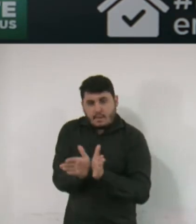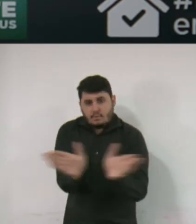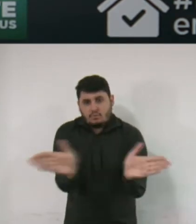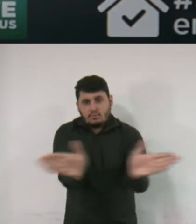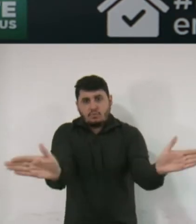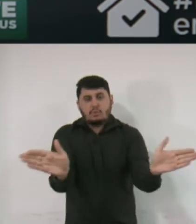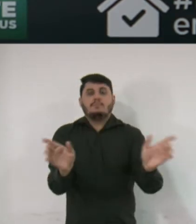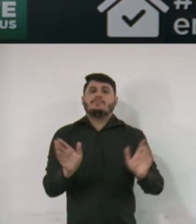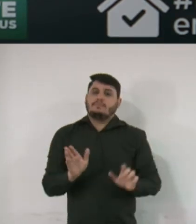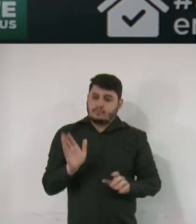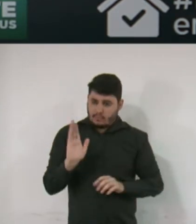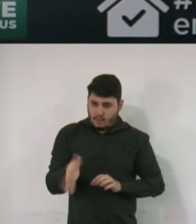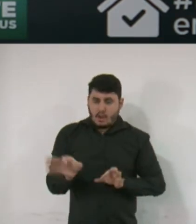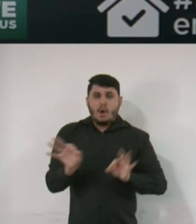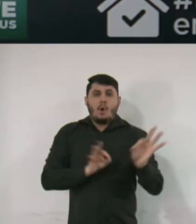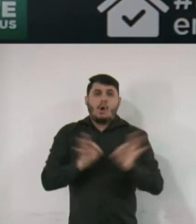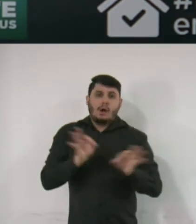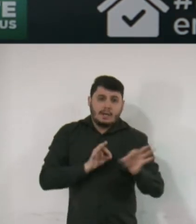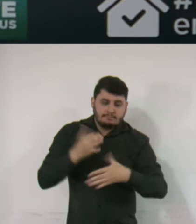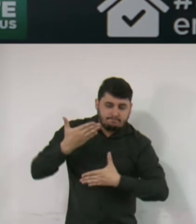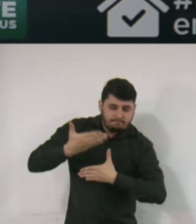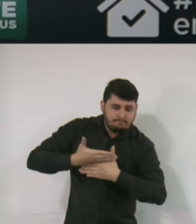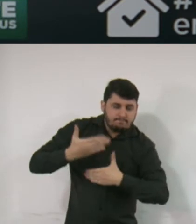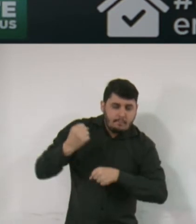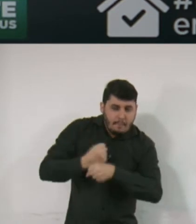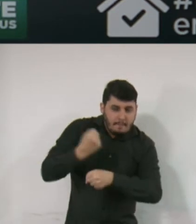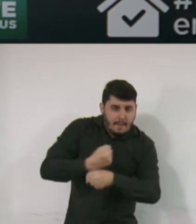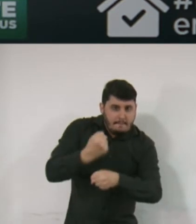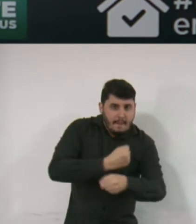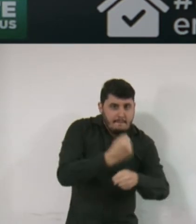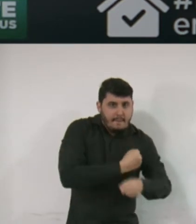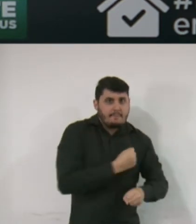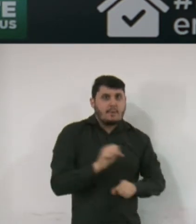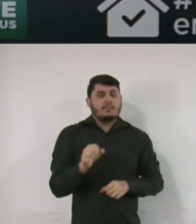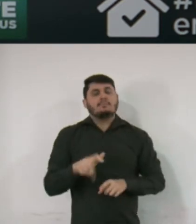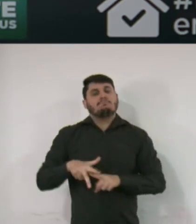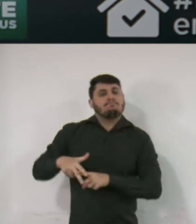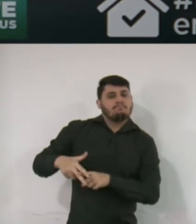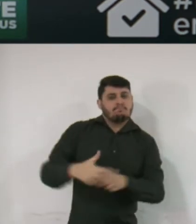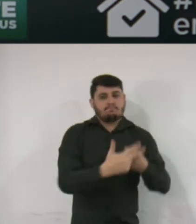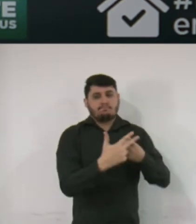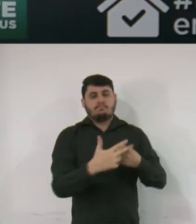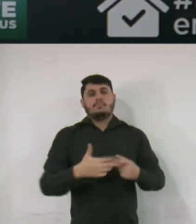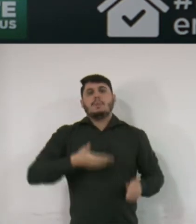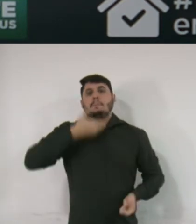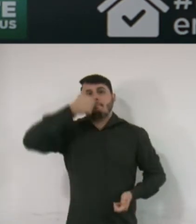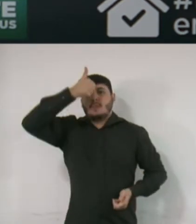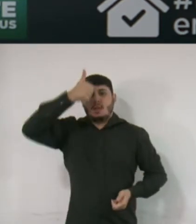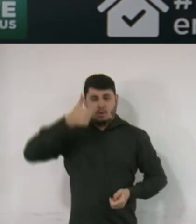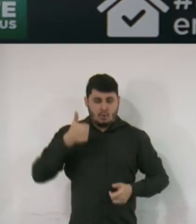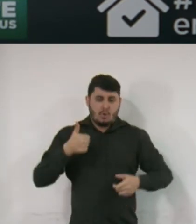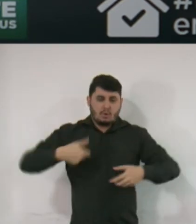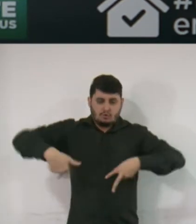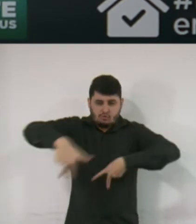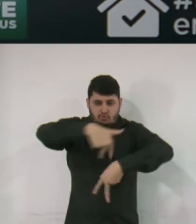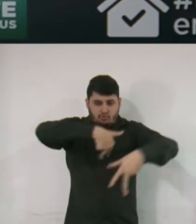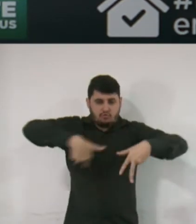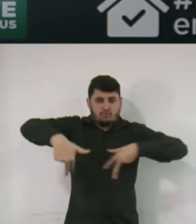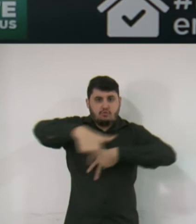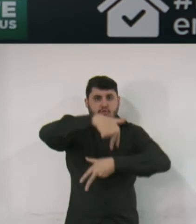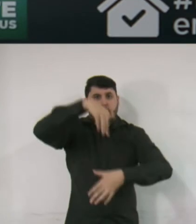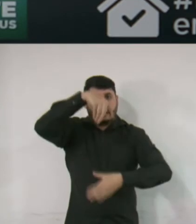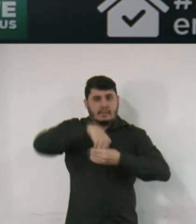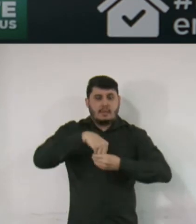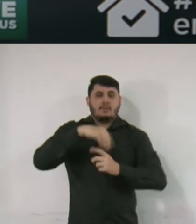das vias, também permitindo uma melhor mobilidade dentro da estrutura onde funciona a nossa Feira da